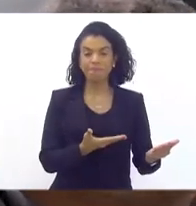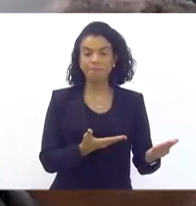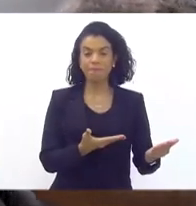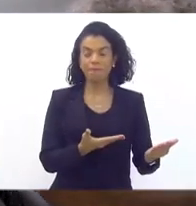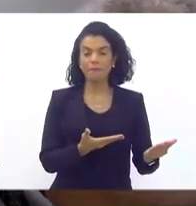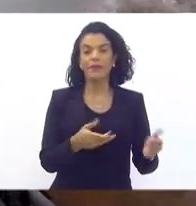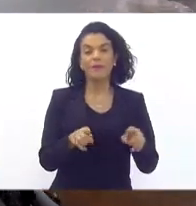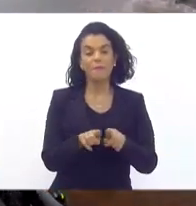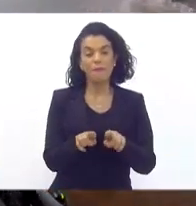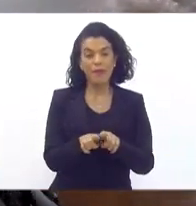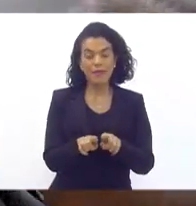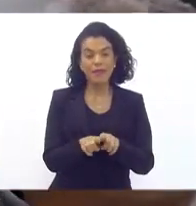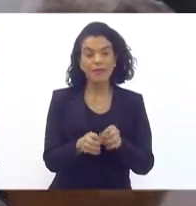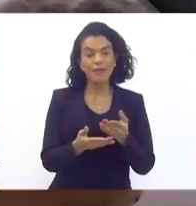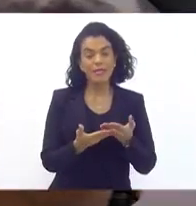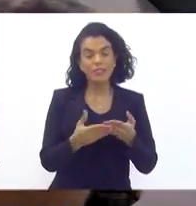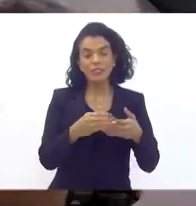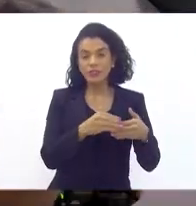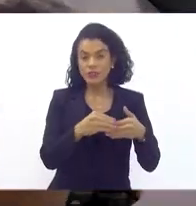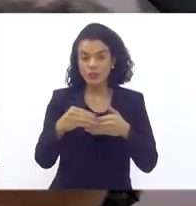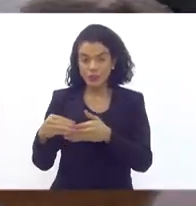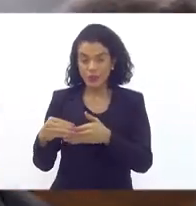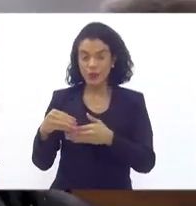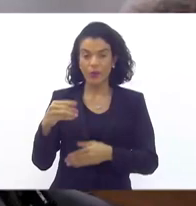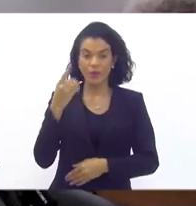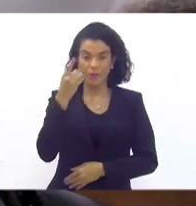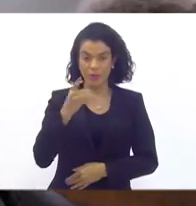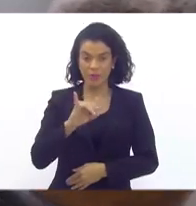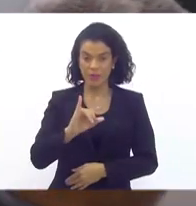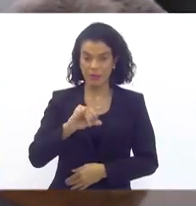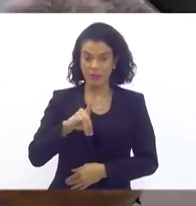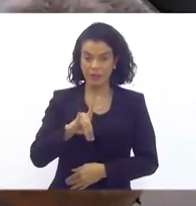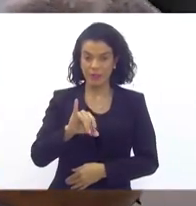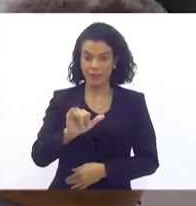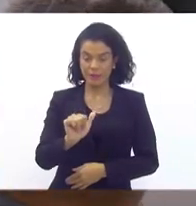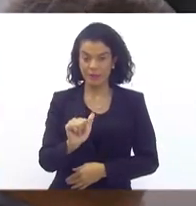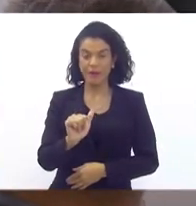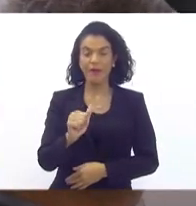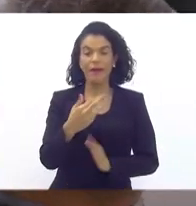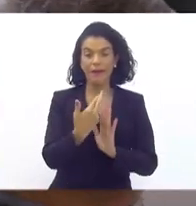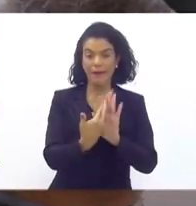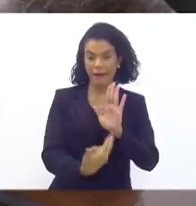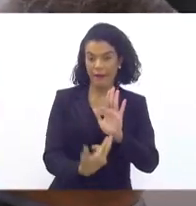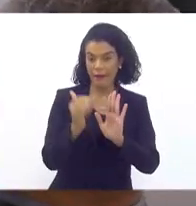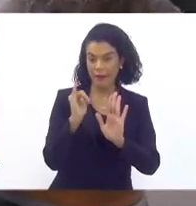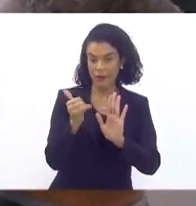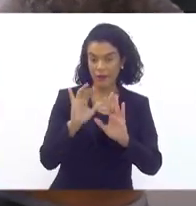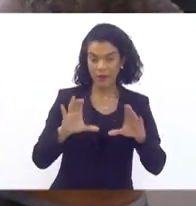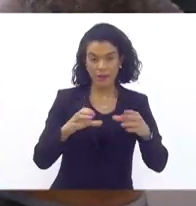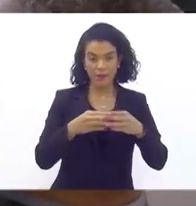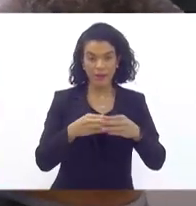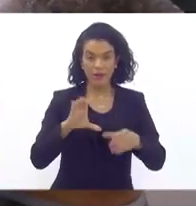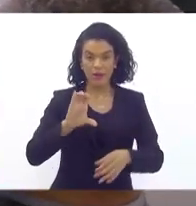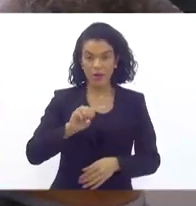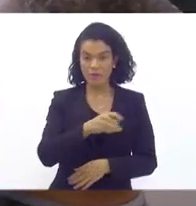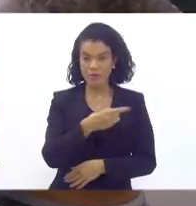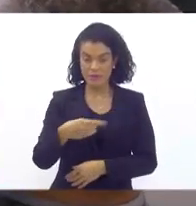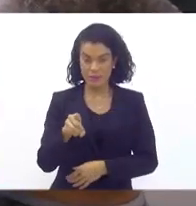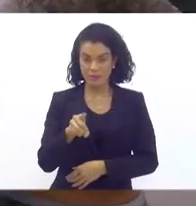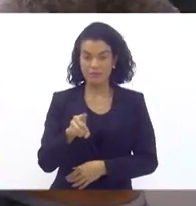indico a senhora deputada índia metal para o cargo de relatora da comissão